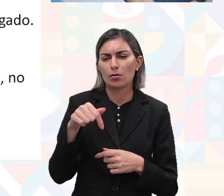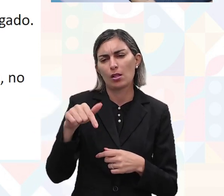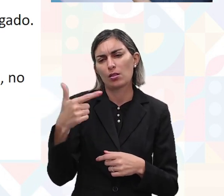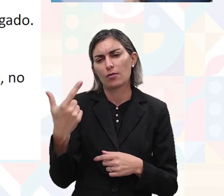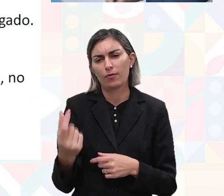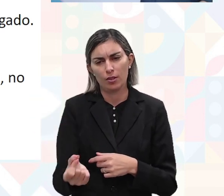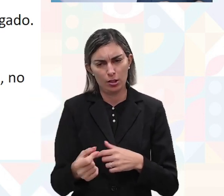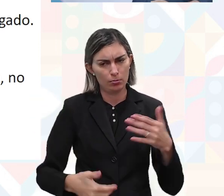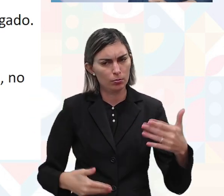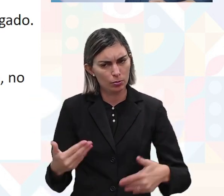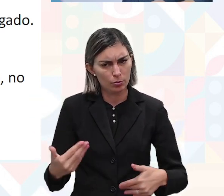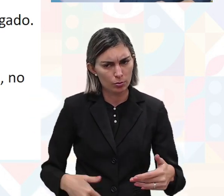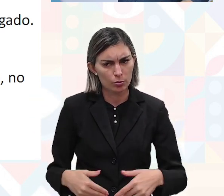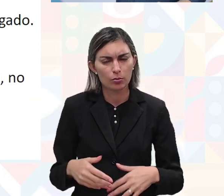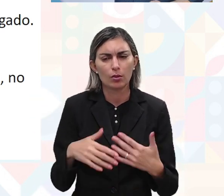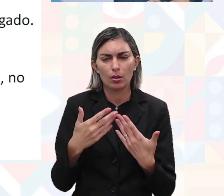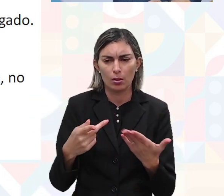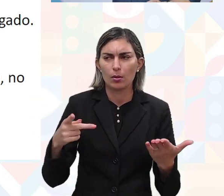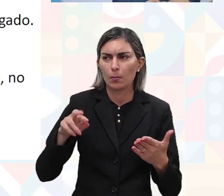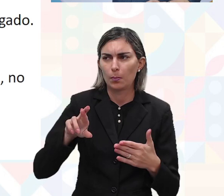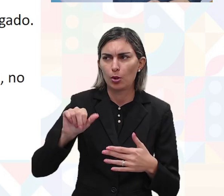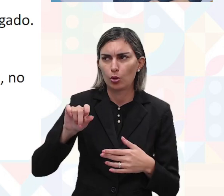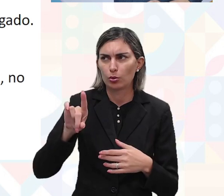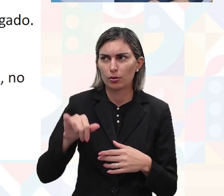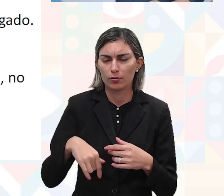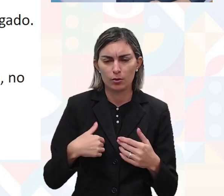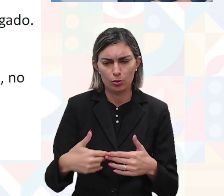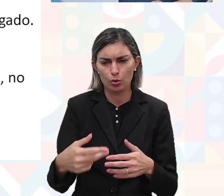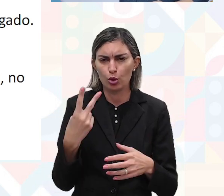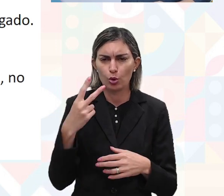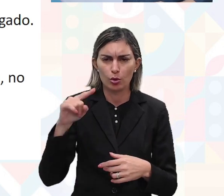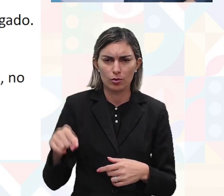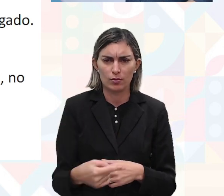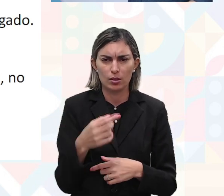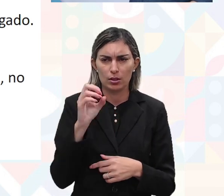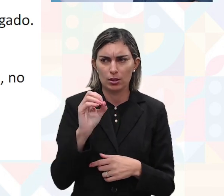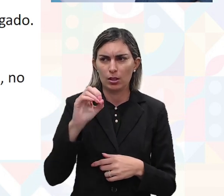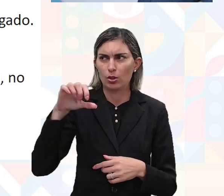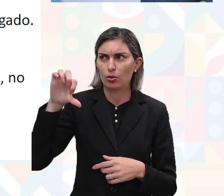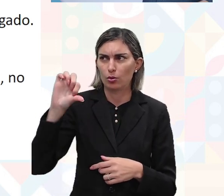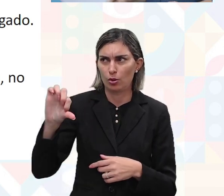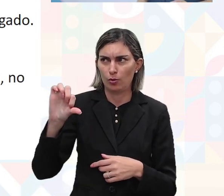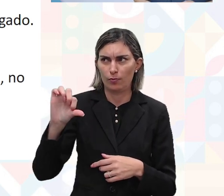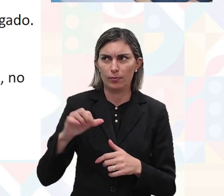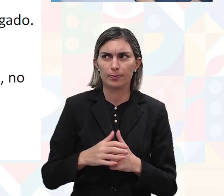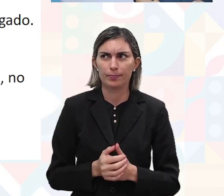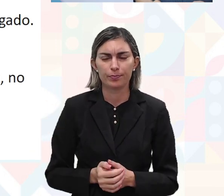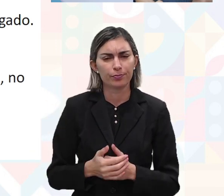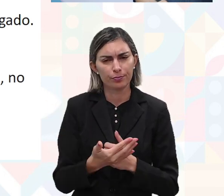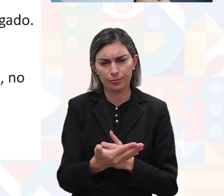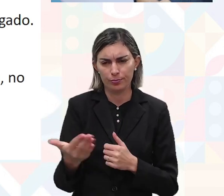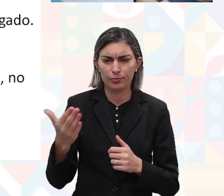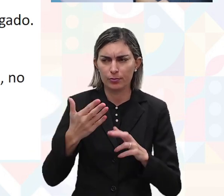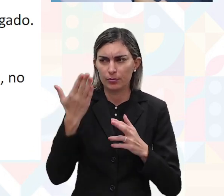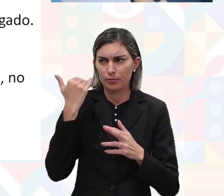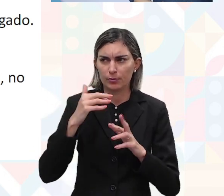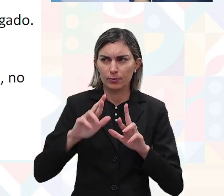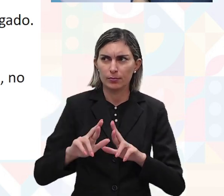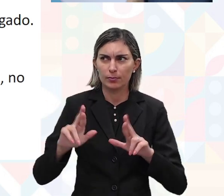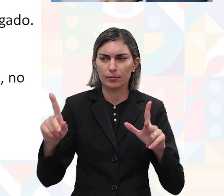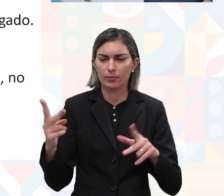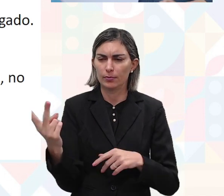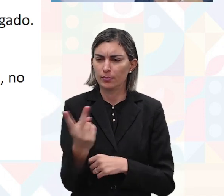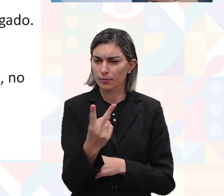1.720 operários. Então, a produtividade passou para 2,0930 unidades por empregado. Para saber a diferença entre os